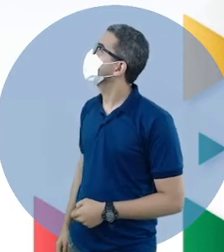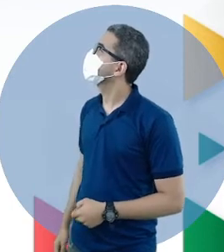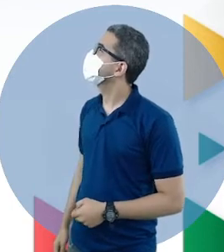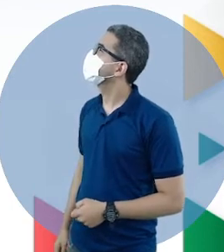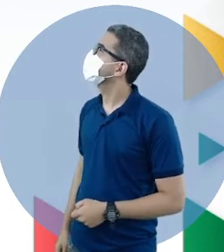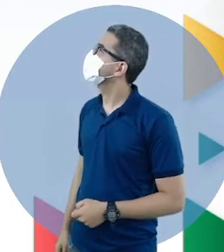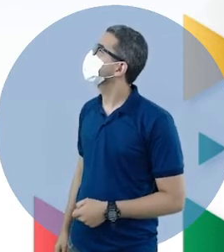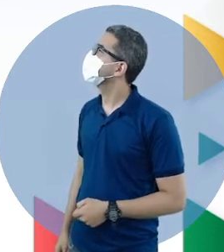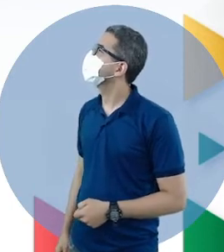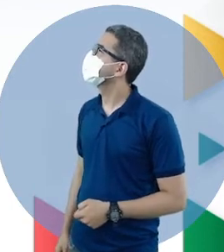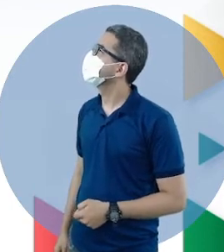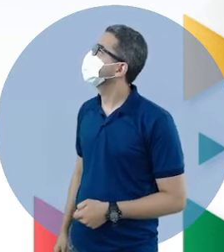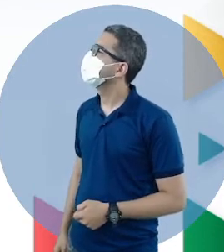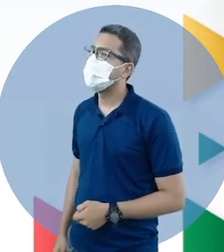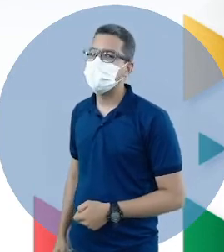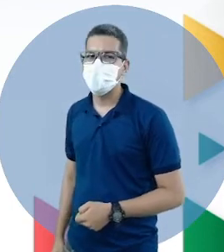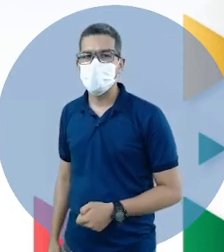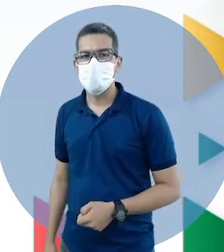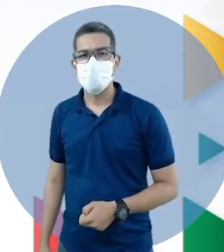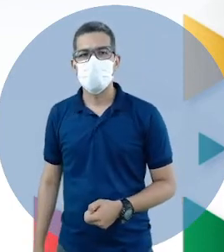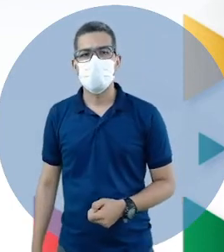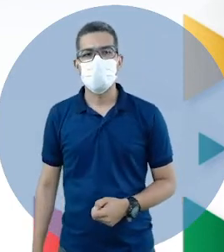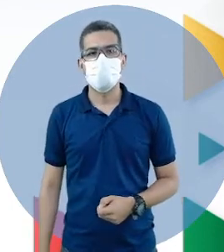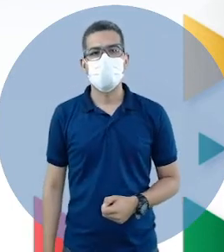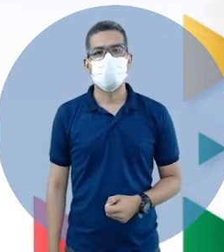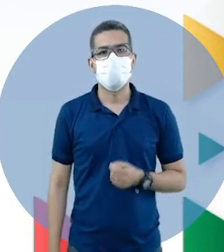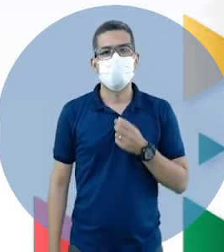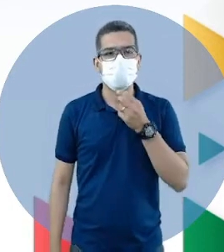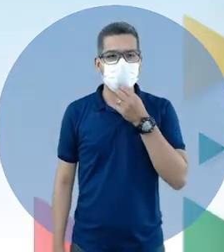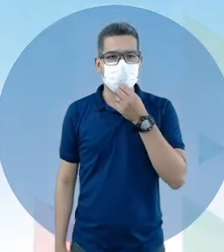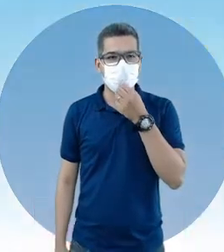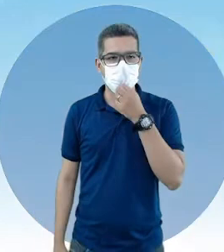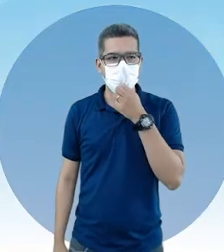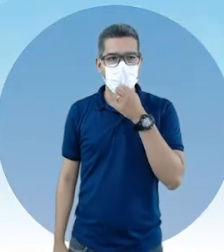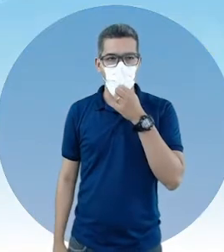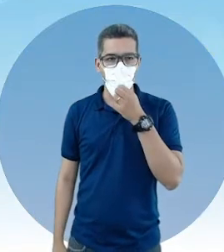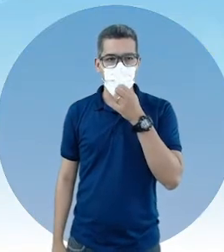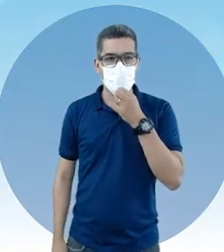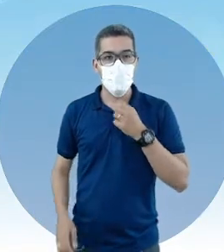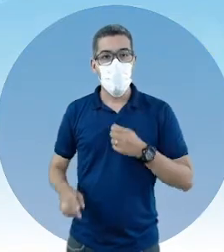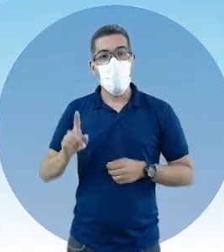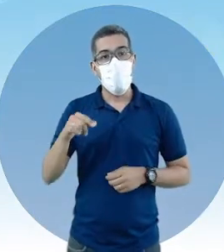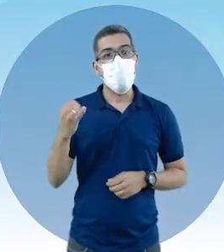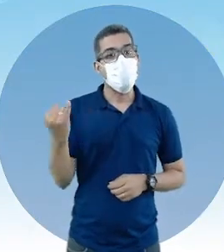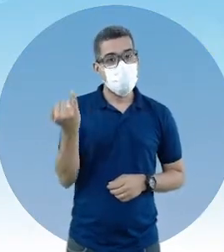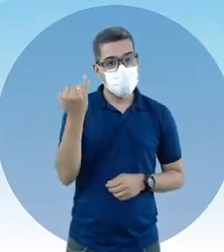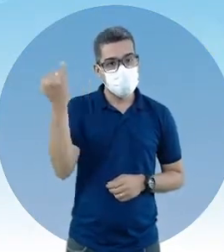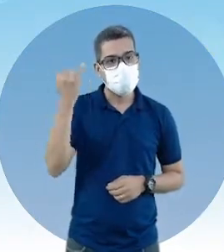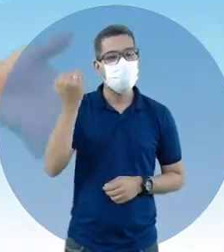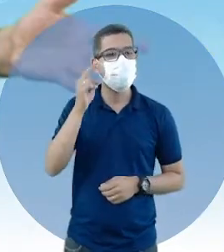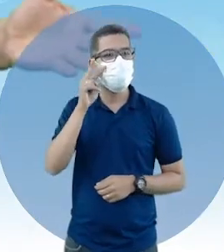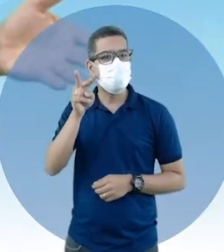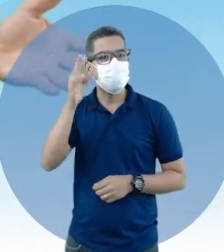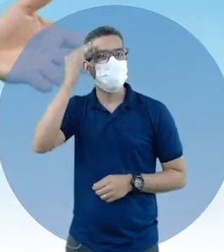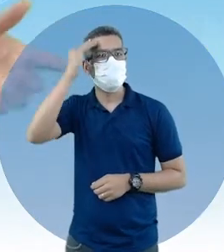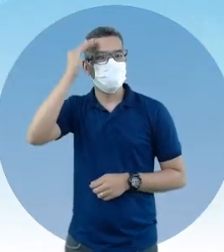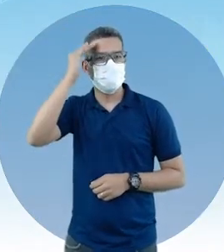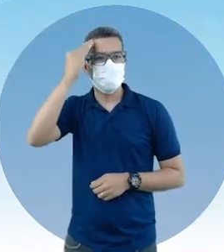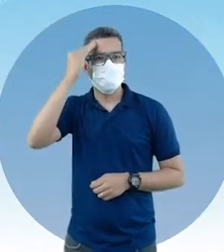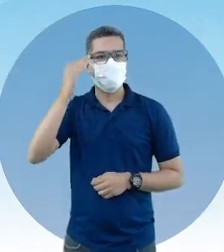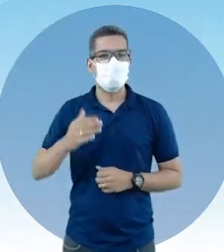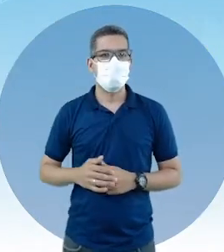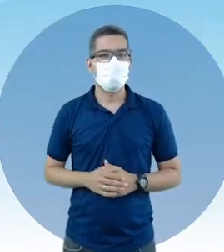perdoou o rapaz que fizera o atentado. Então é importante entender isso aqui. E é isso que nosso